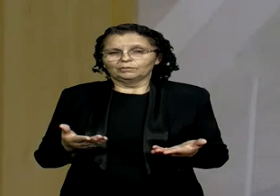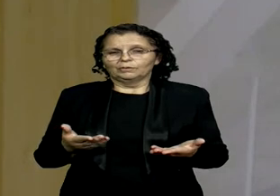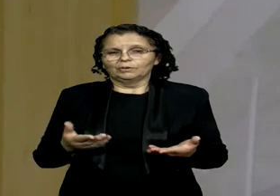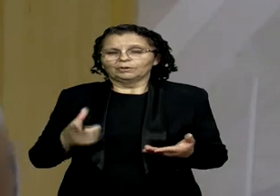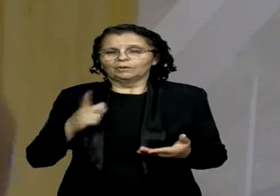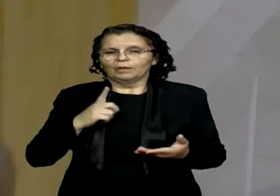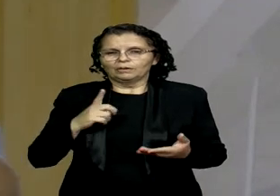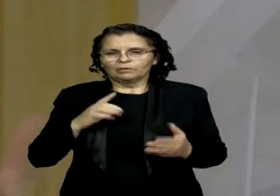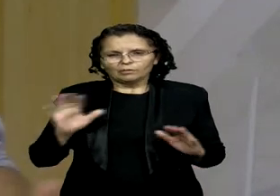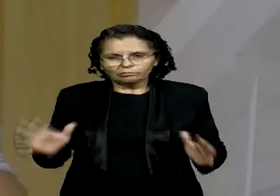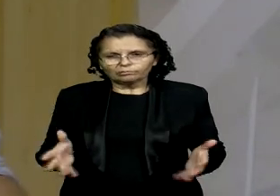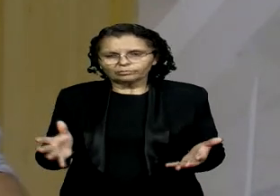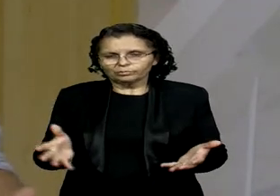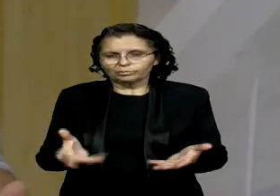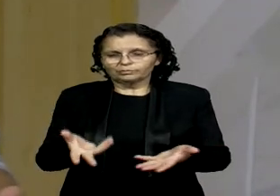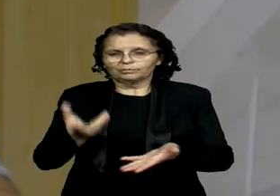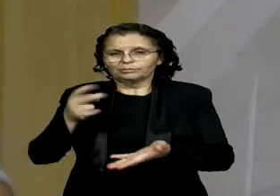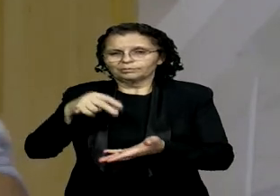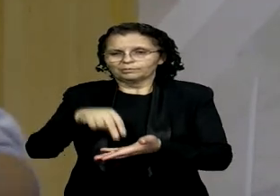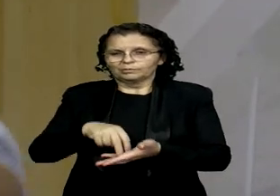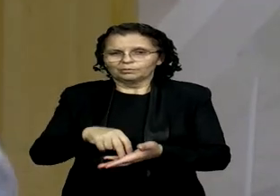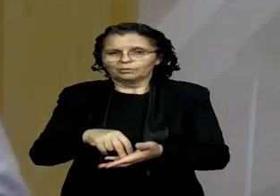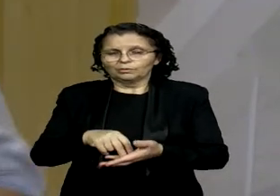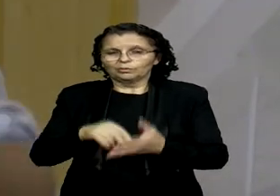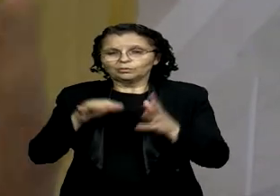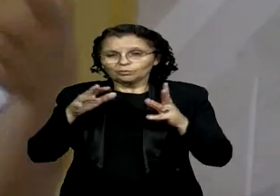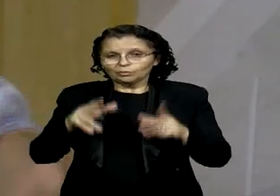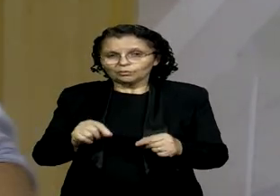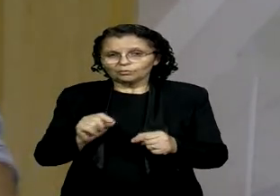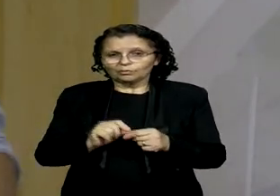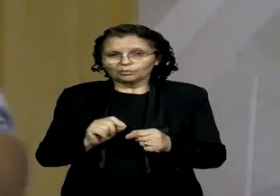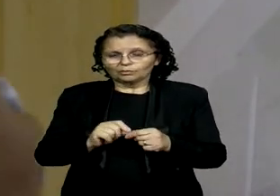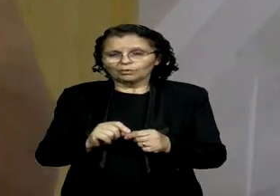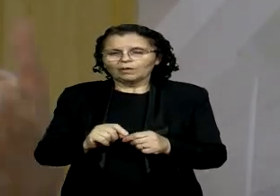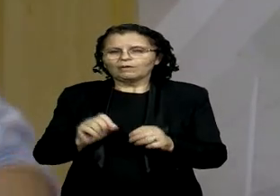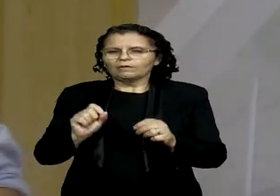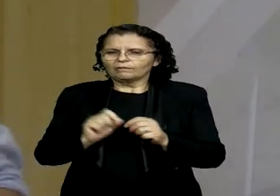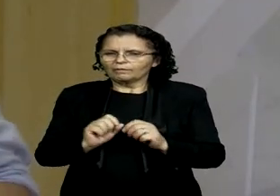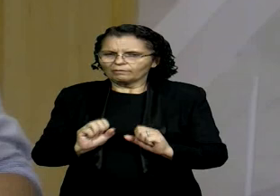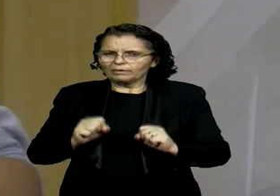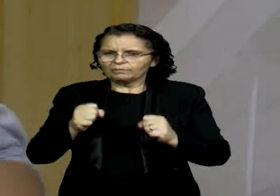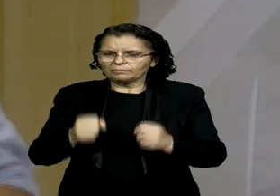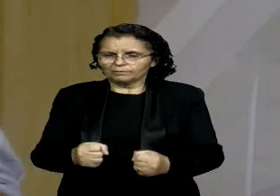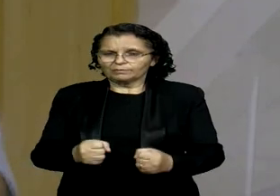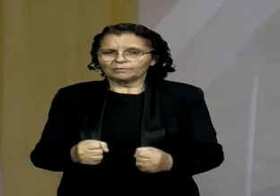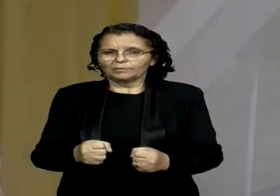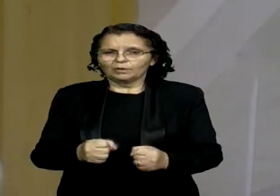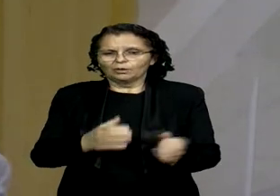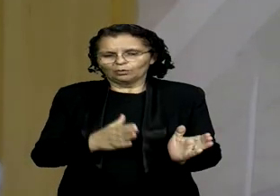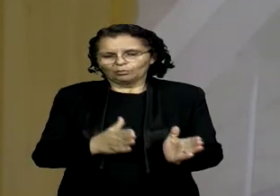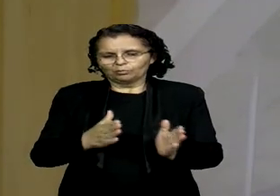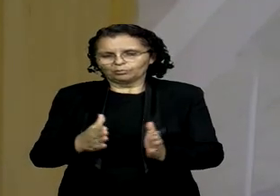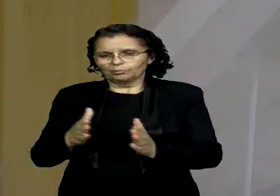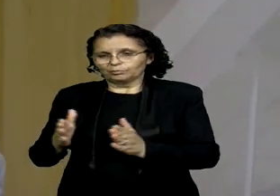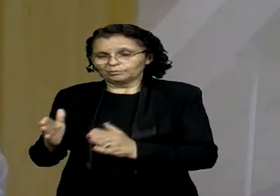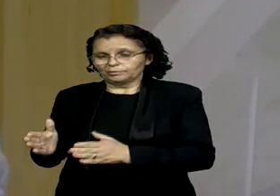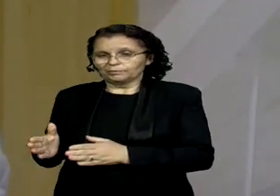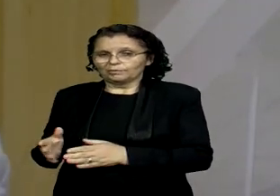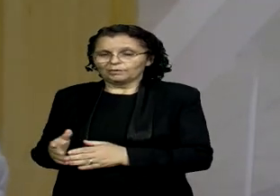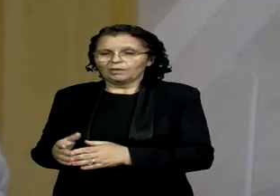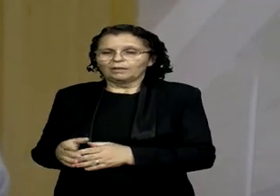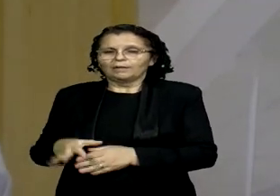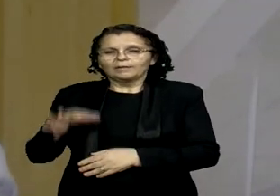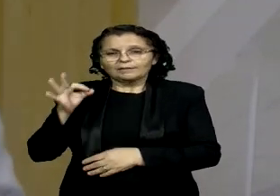tenha esse incentivo, né? Isso aqui é fruto de tudo que você plantou, tudo que você fez durante todos esses anos. Então,